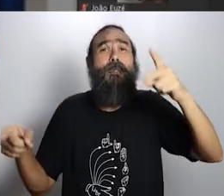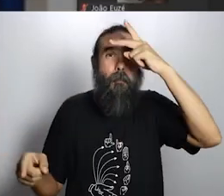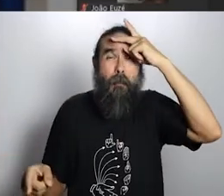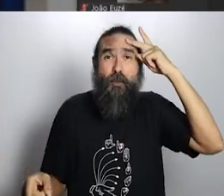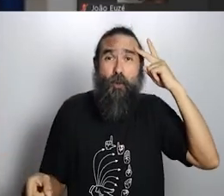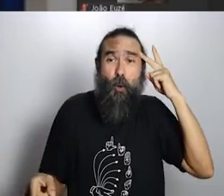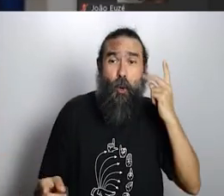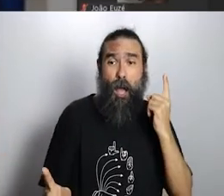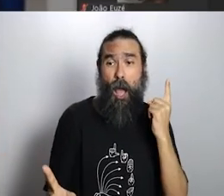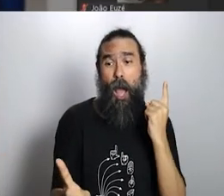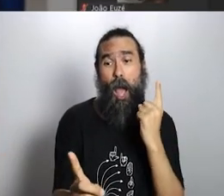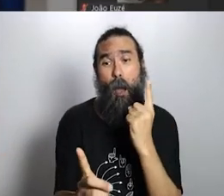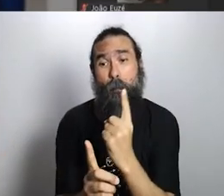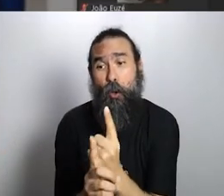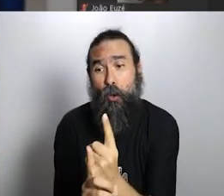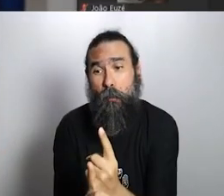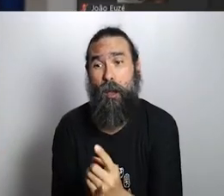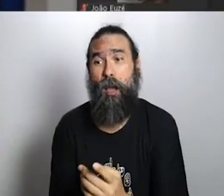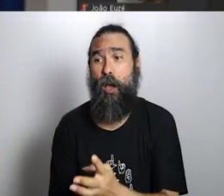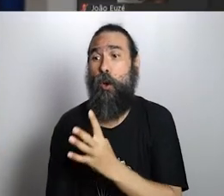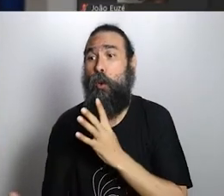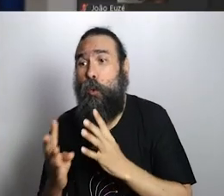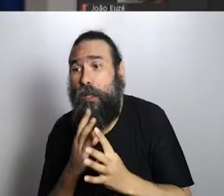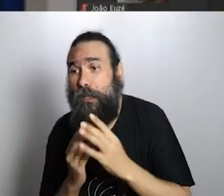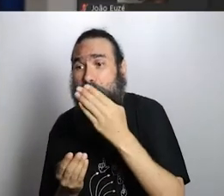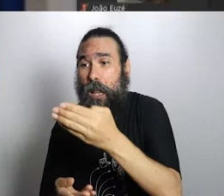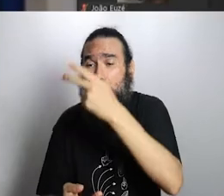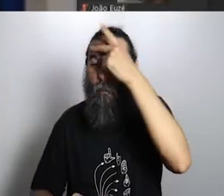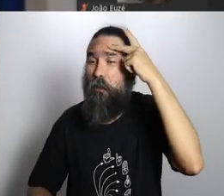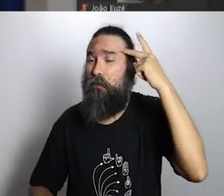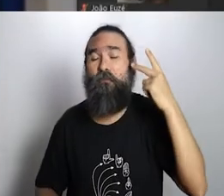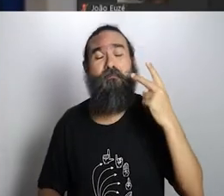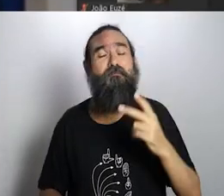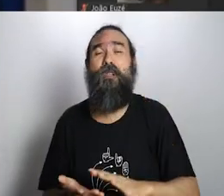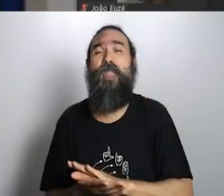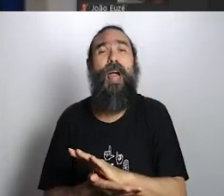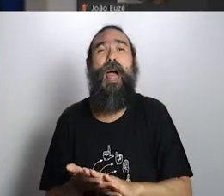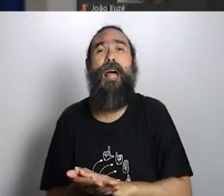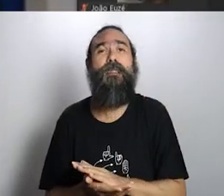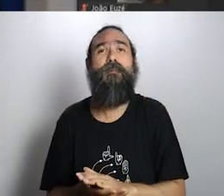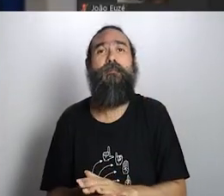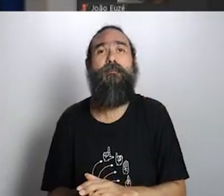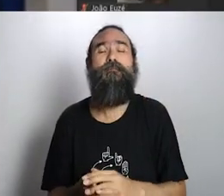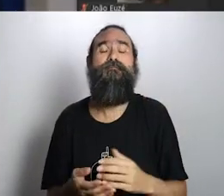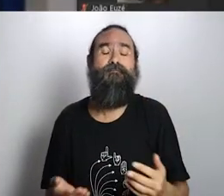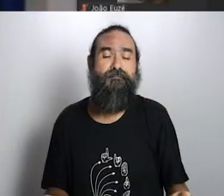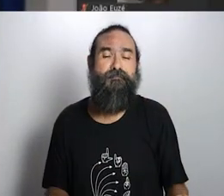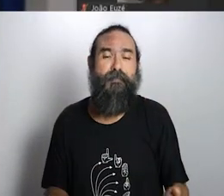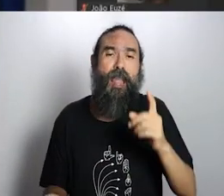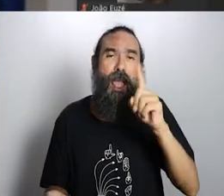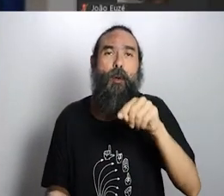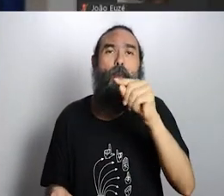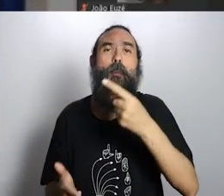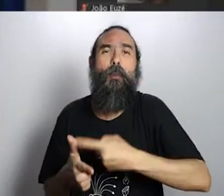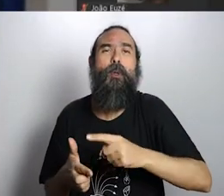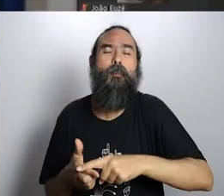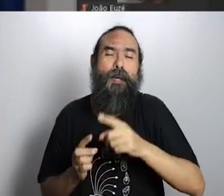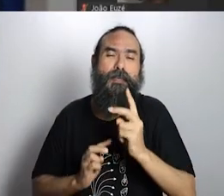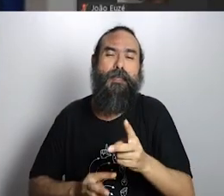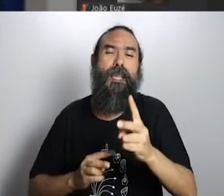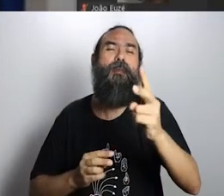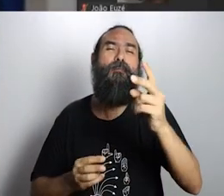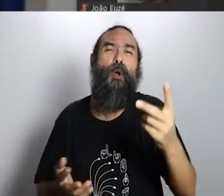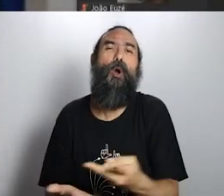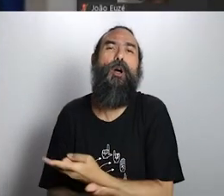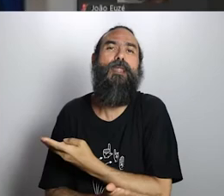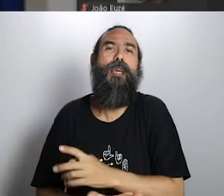é? Então, eu acho que isso é uma oportunidade, porque isso é uma queixa recorrente aos artistas da tradição. As pessoas